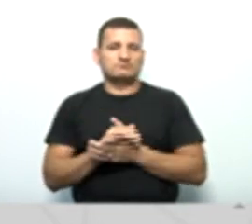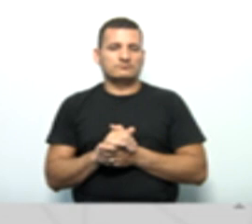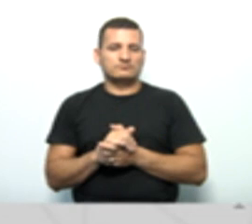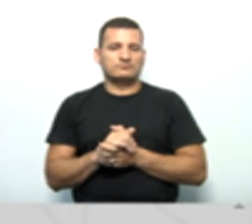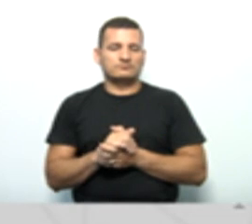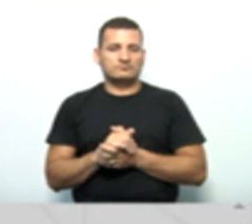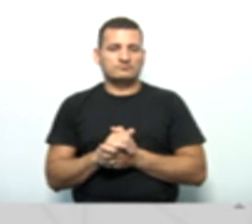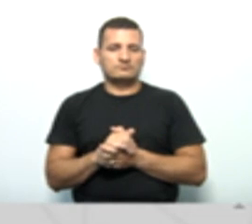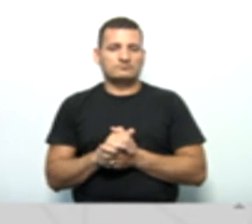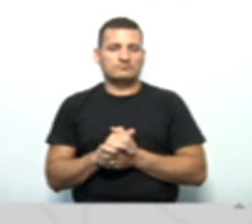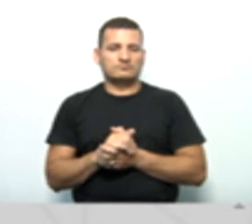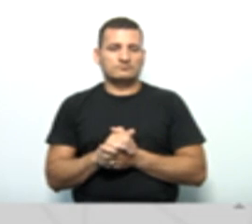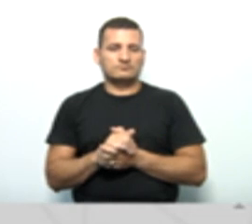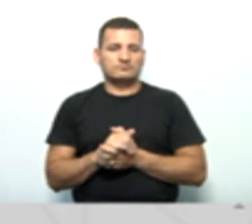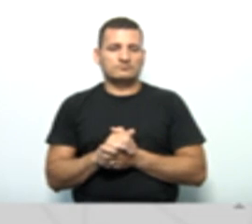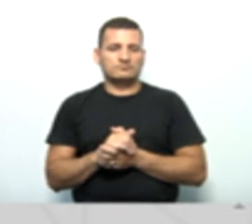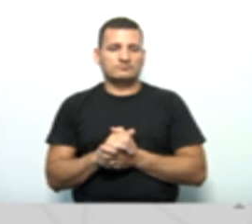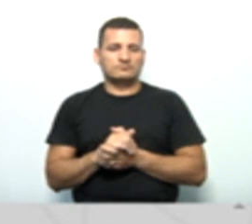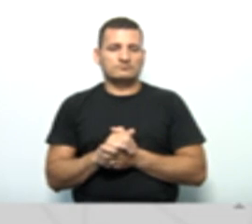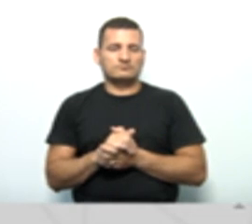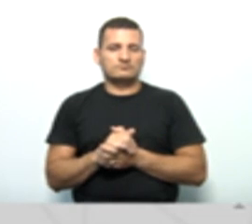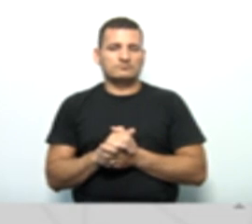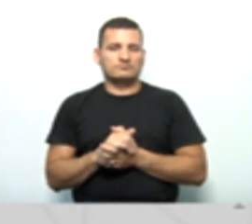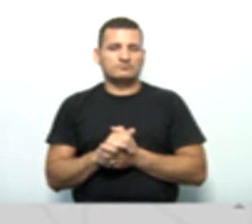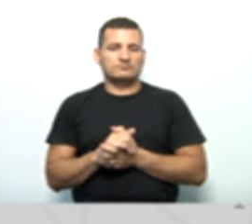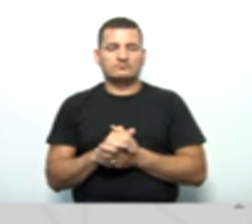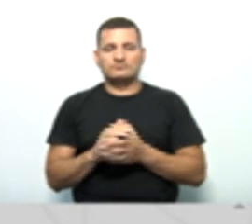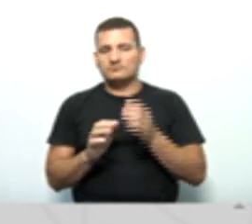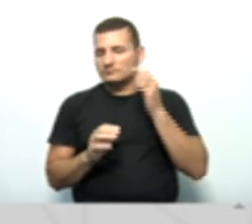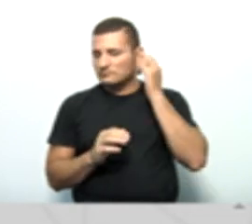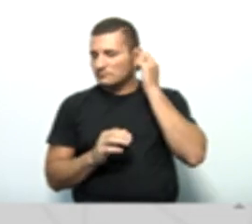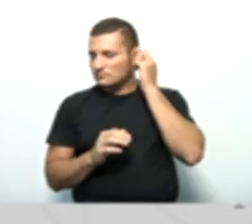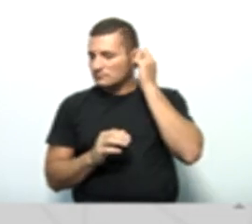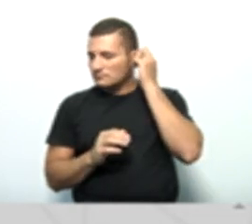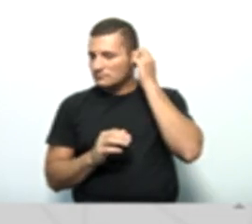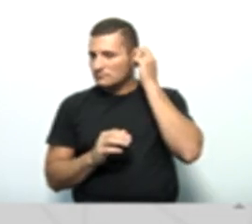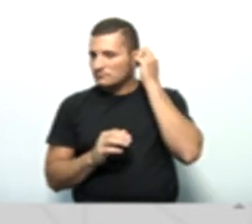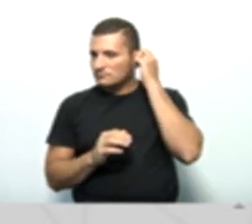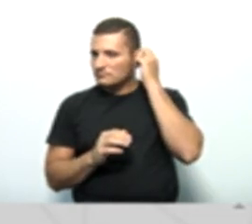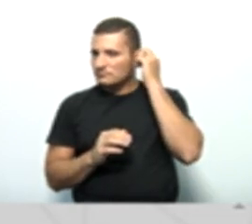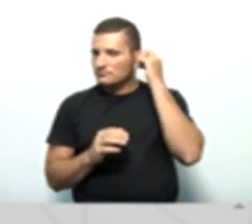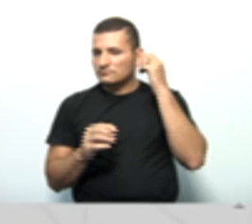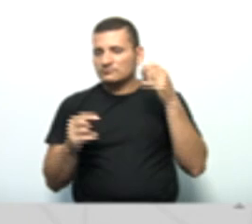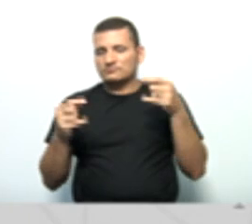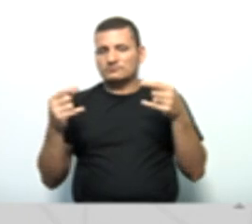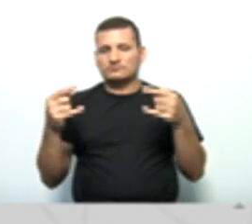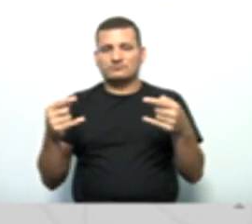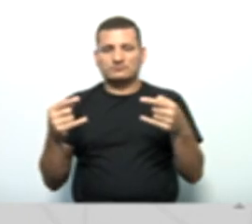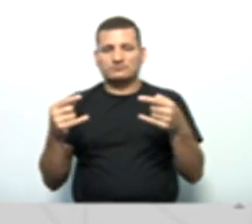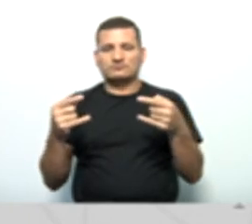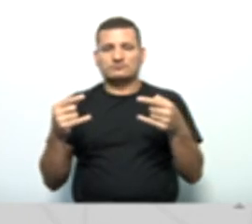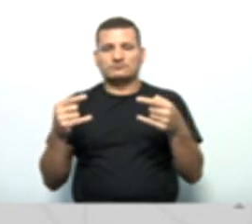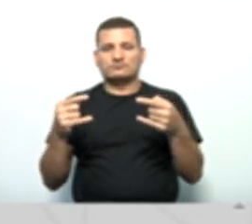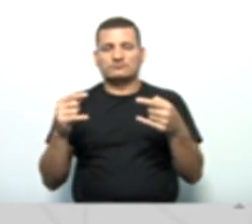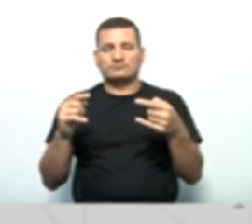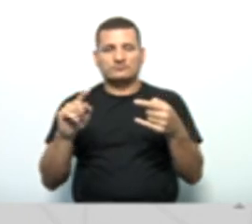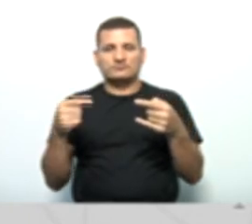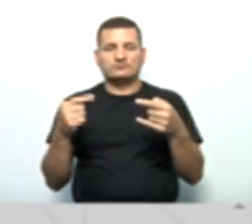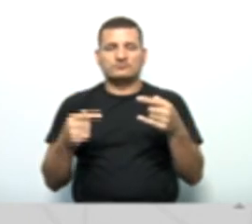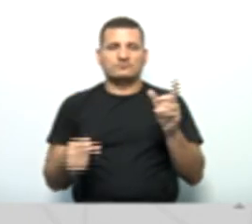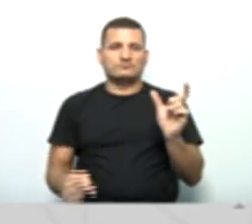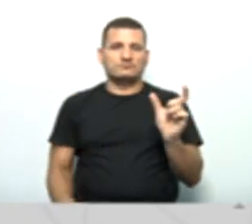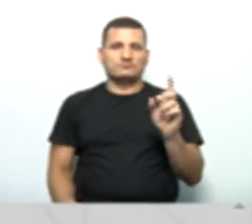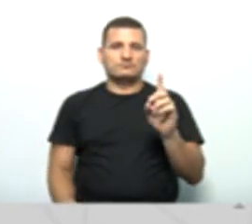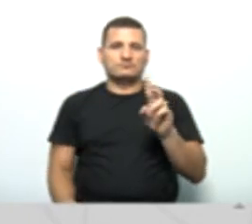vou dimensionando eles de acordo com a questão dos colchetes depois da variável, né? Eu